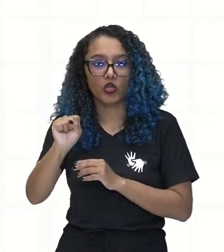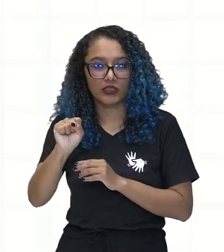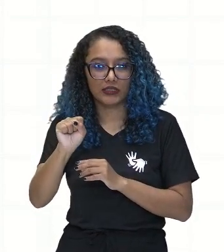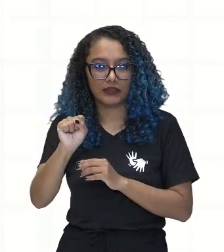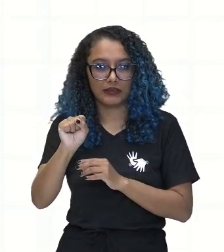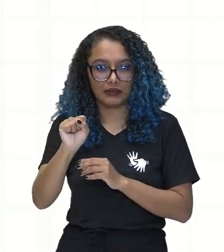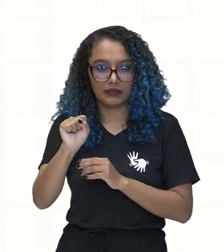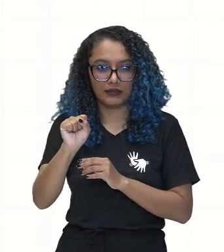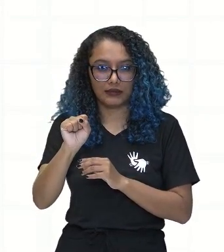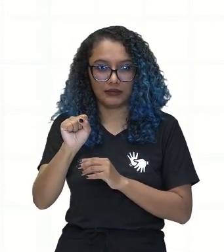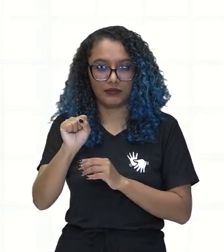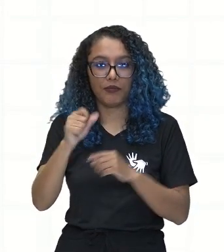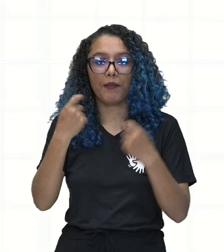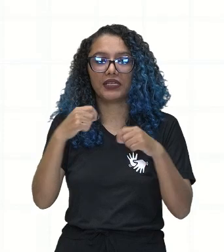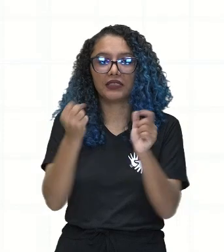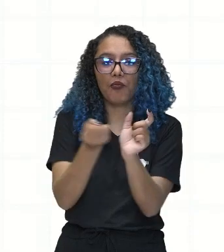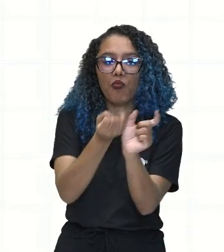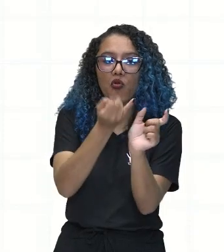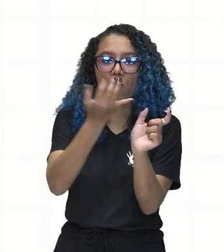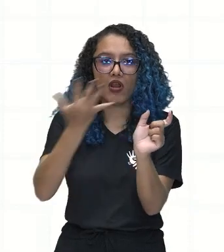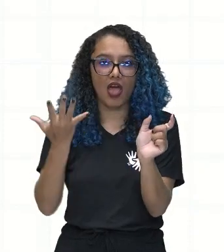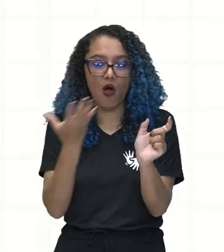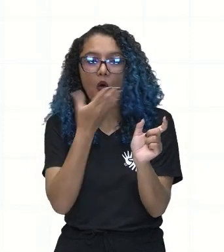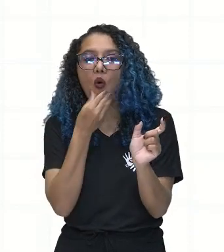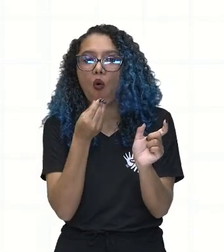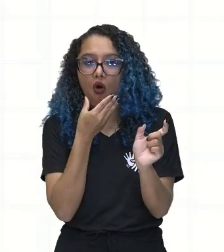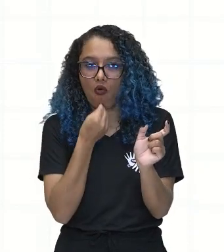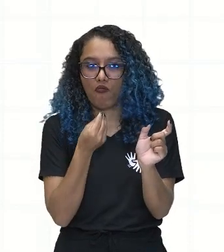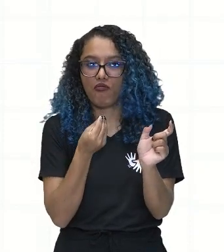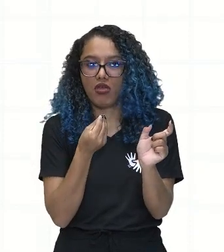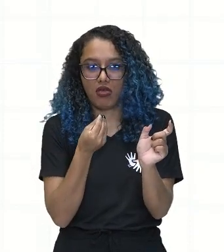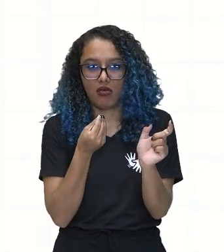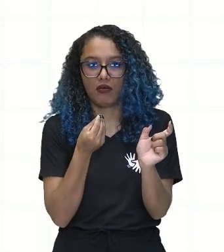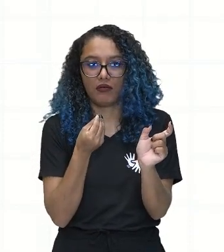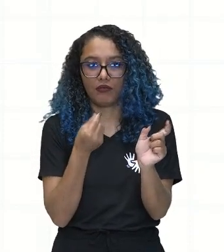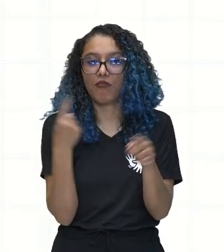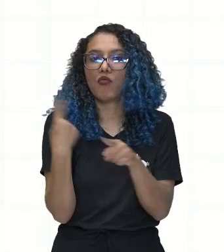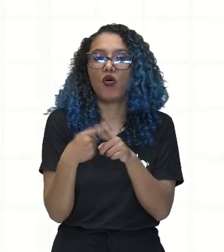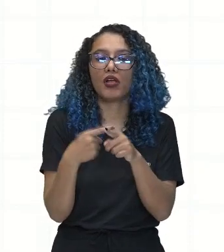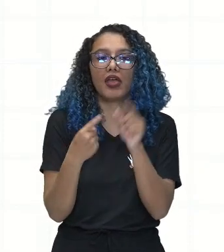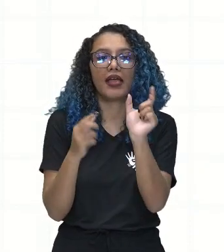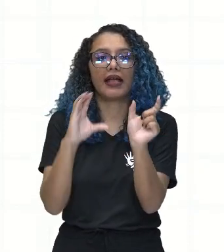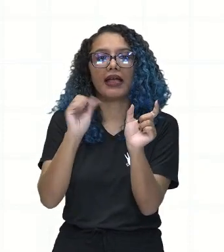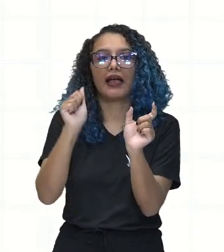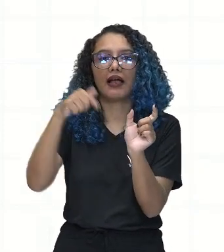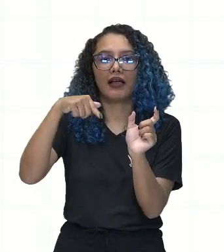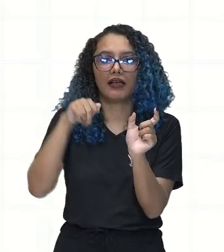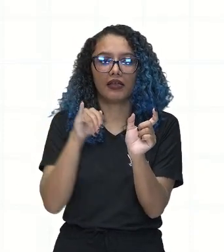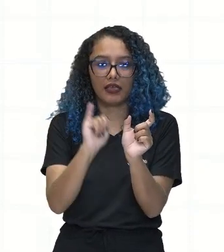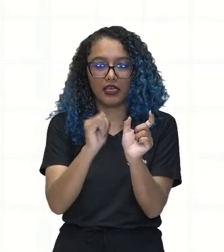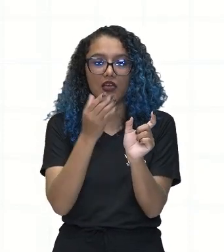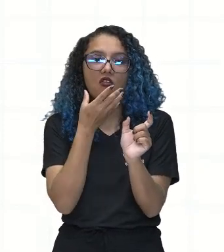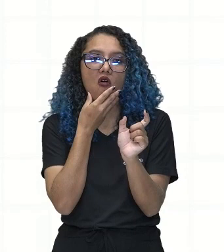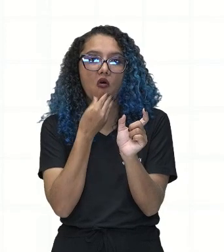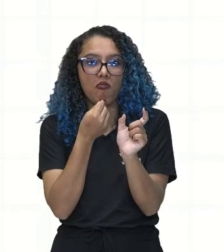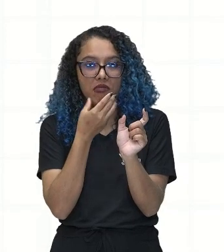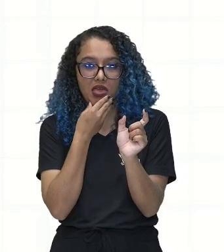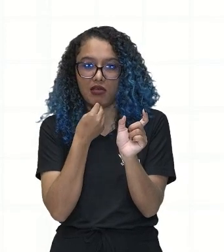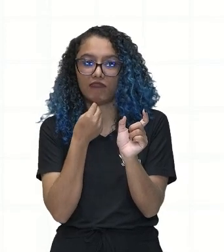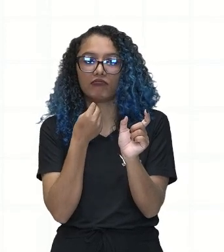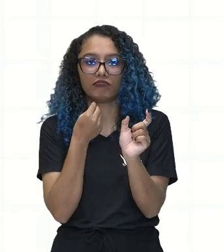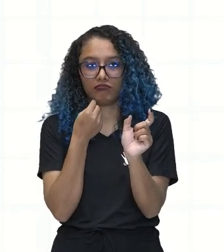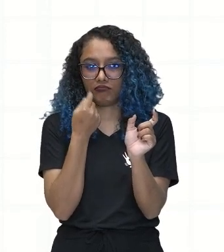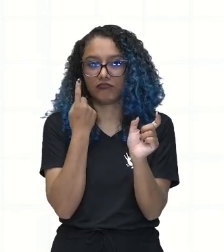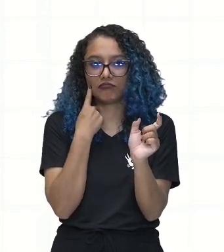o plural masculino, né? Diferente, o adjetivo ficará no masculino. Ó. Opa, aqui, ó. Ficará no masculino. Vamos lá